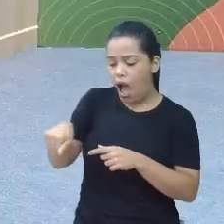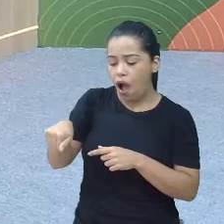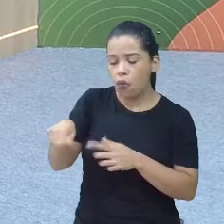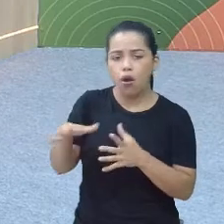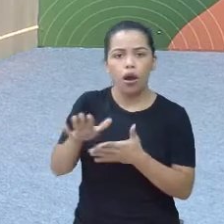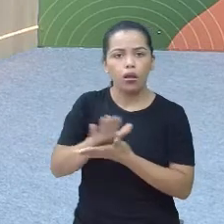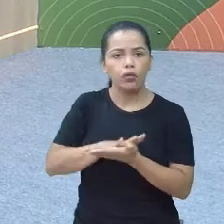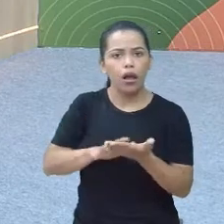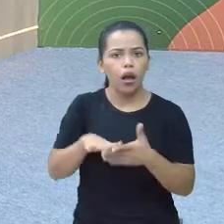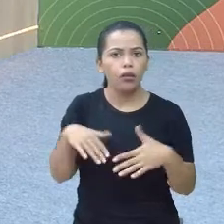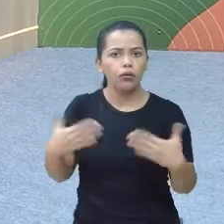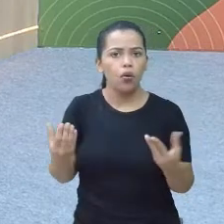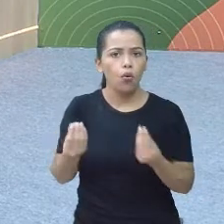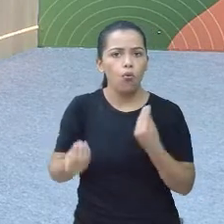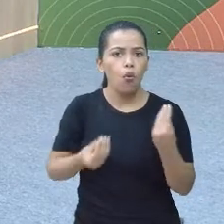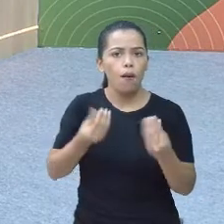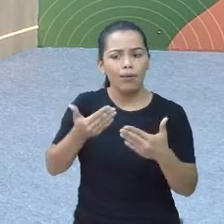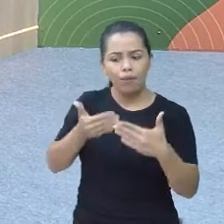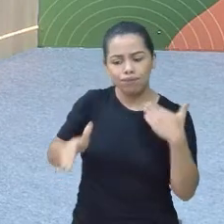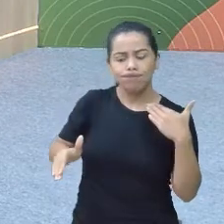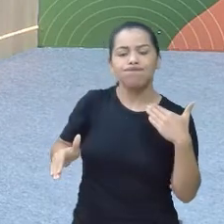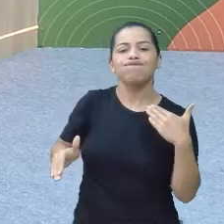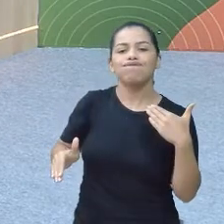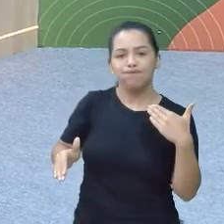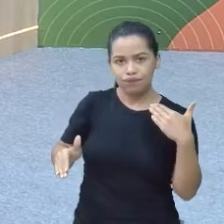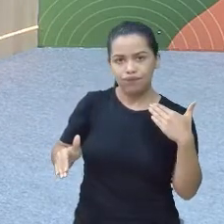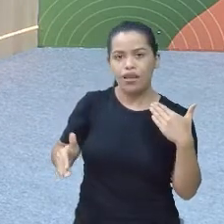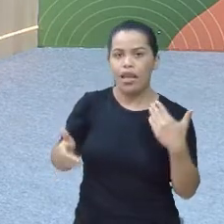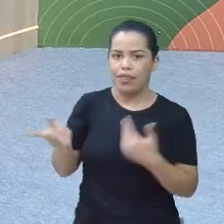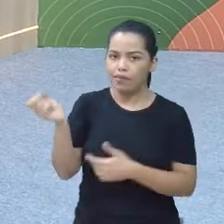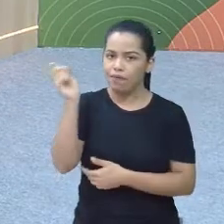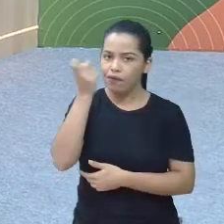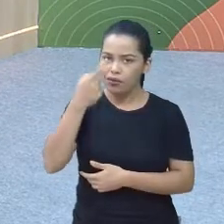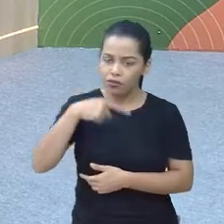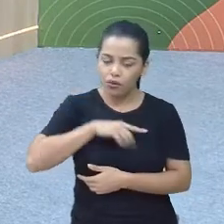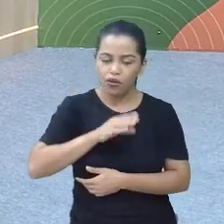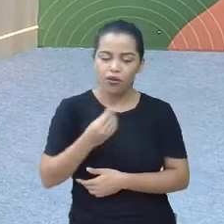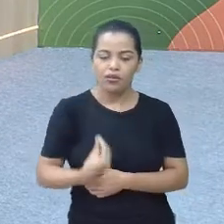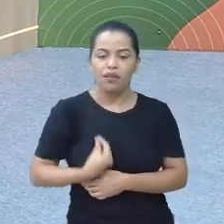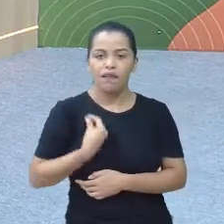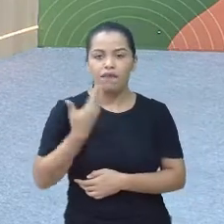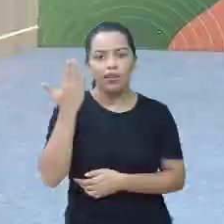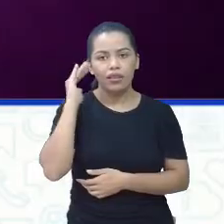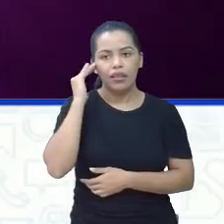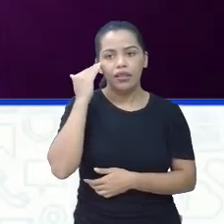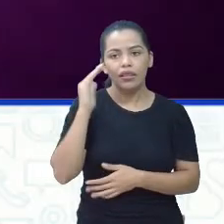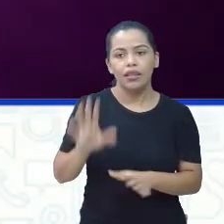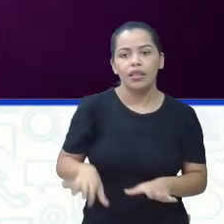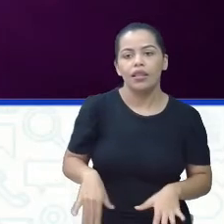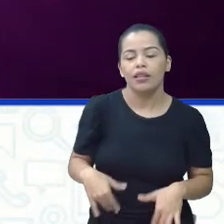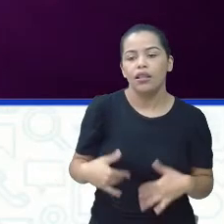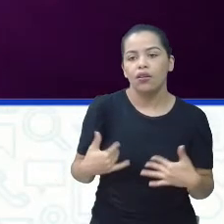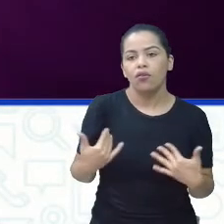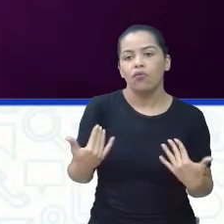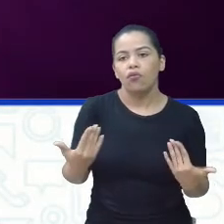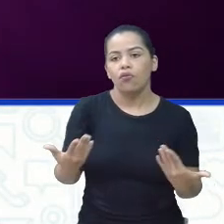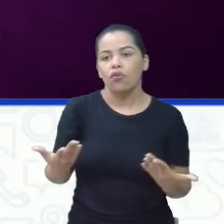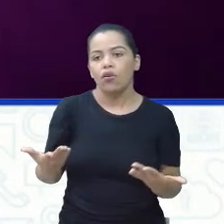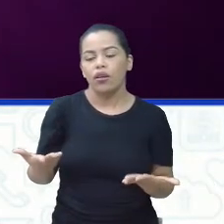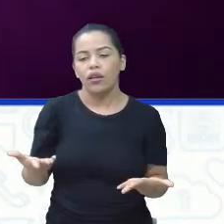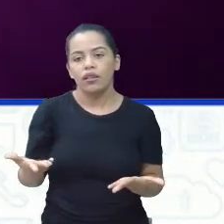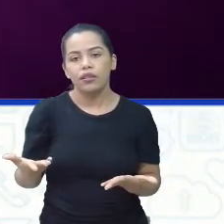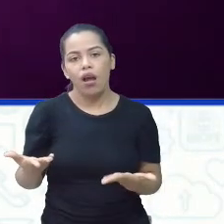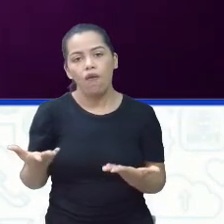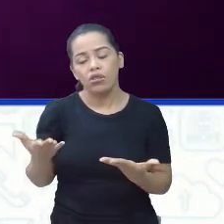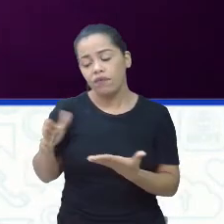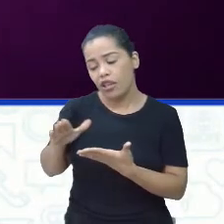exemplo prático de como a incoerência dificulta a nossa vida. Então, privar a planta, né, do que a mantém viva é